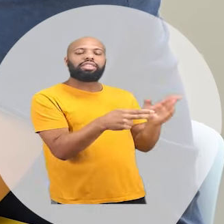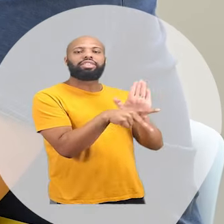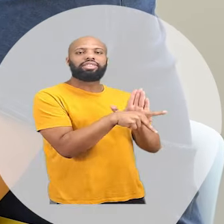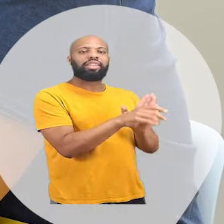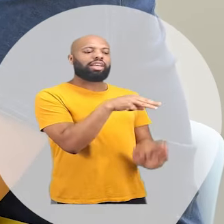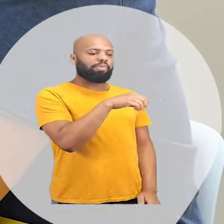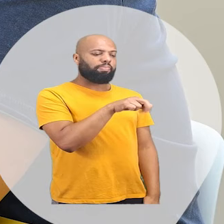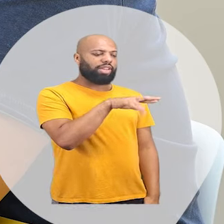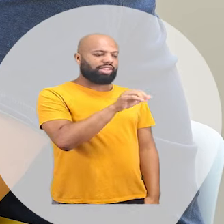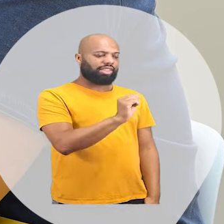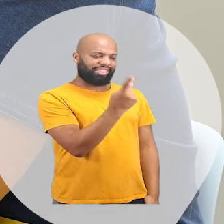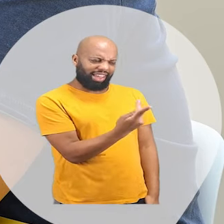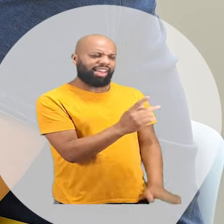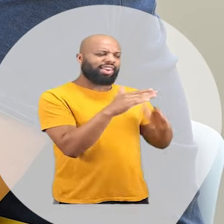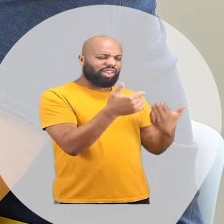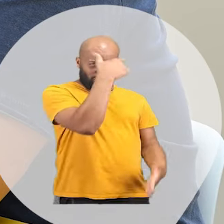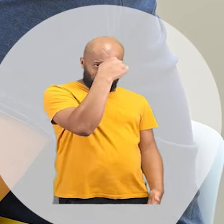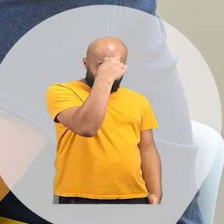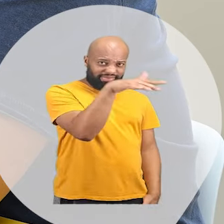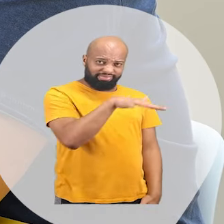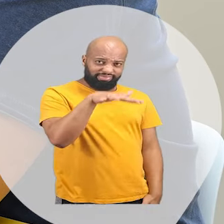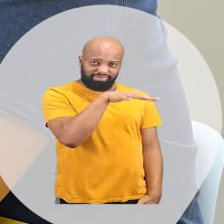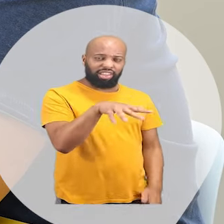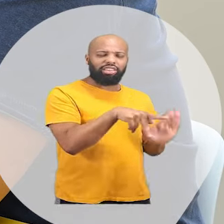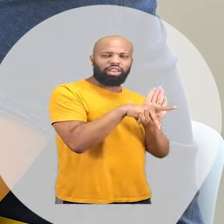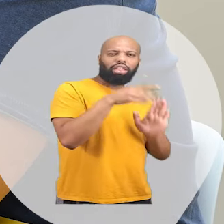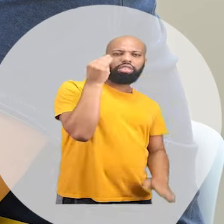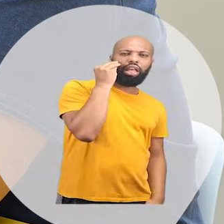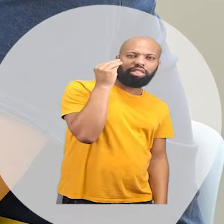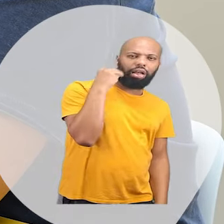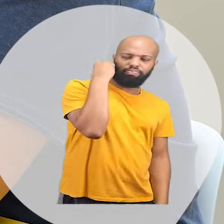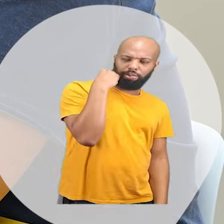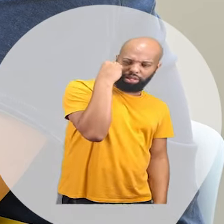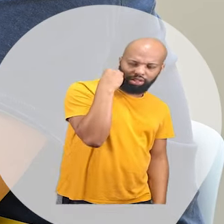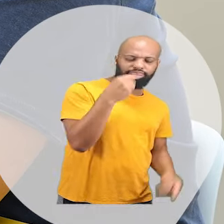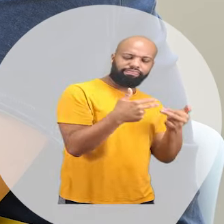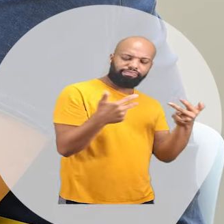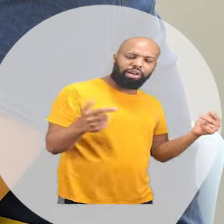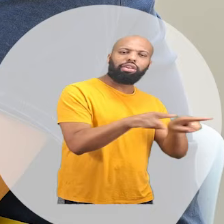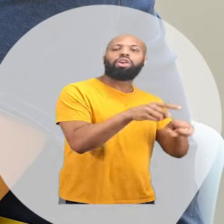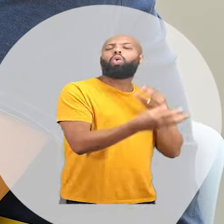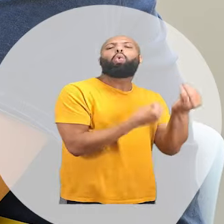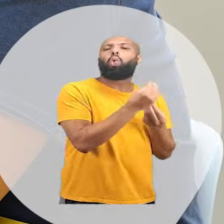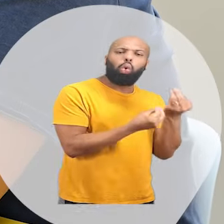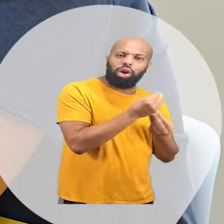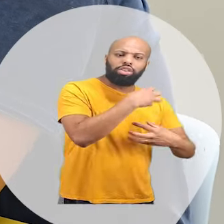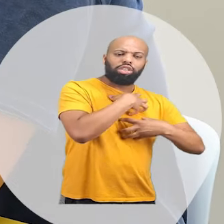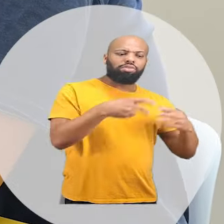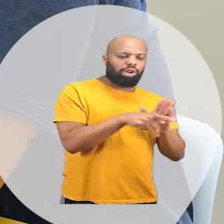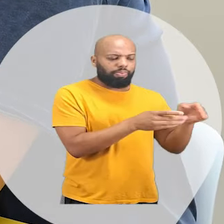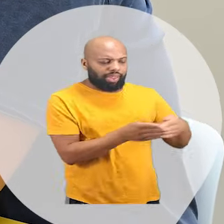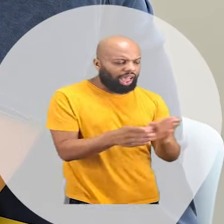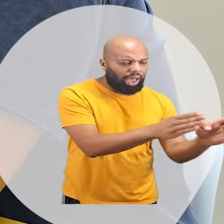como a Maria a universidade é esse espaço de teste de experimentar coisas como que é